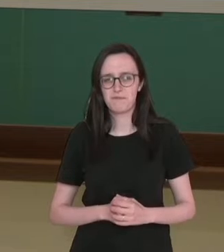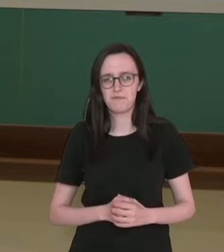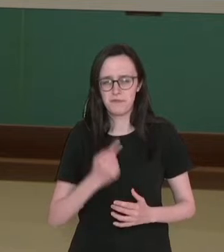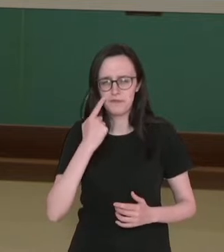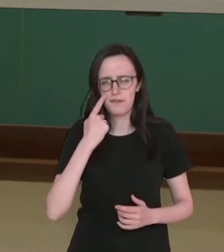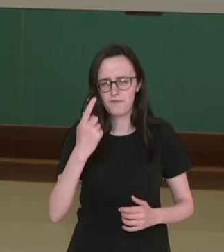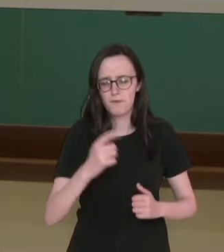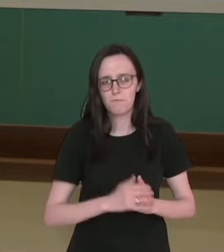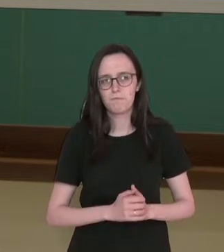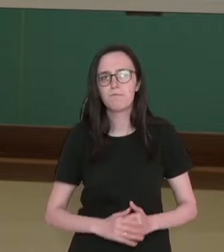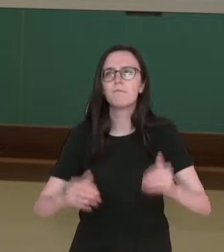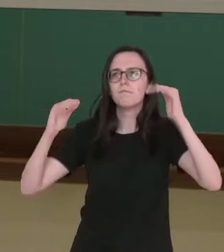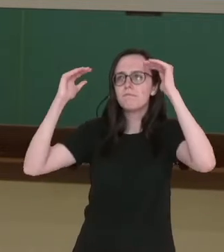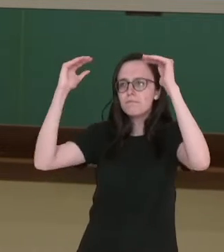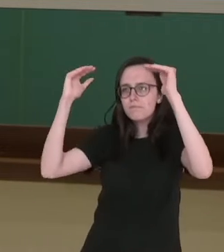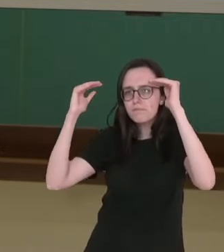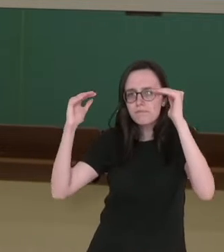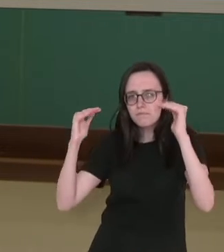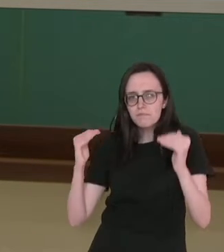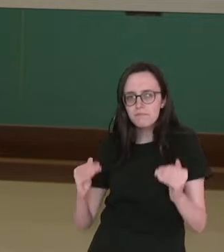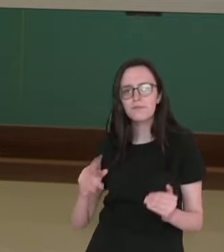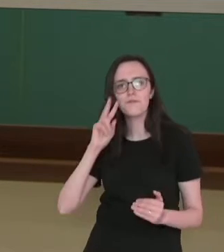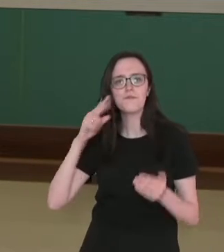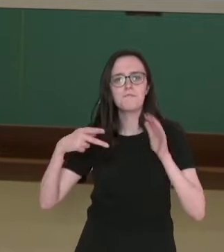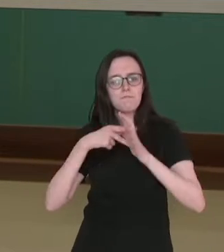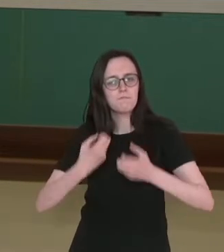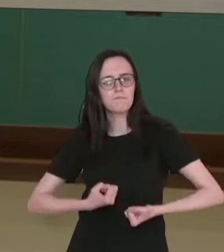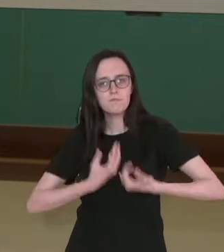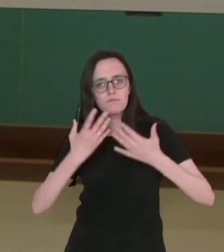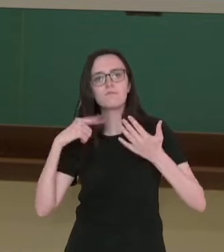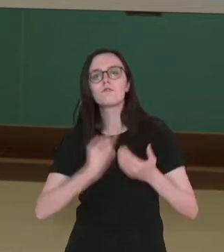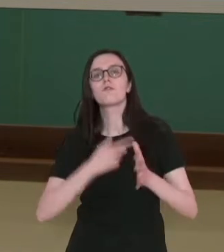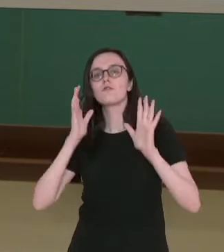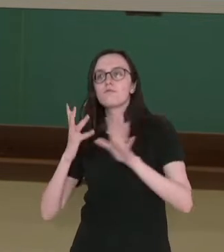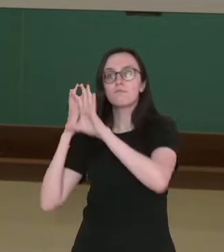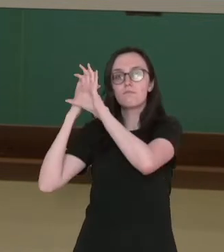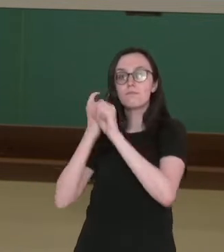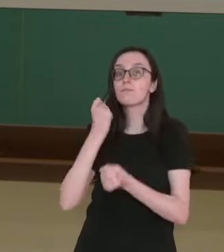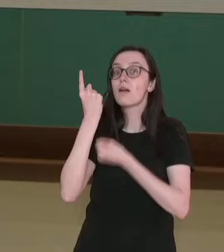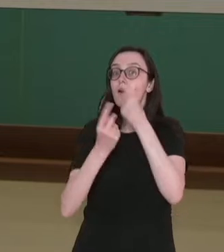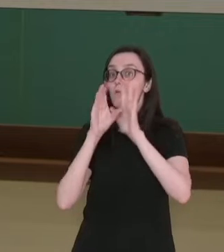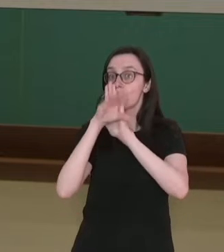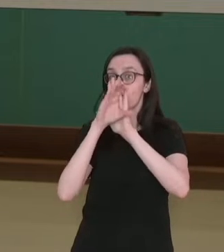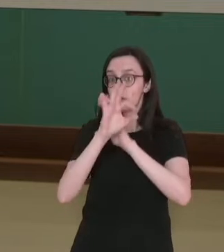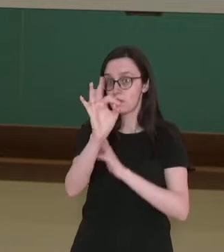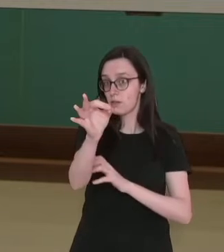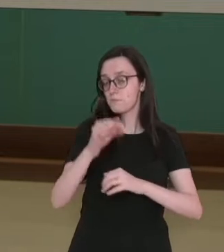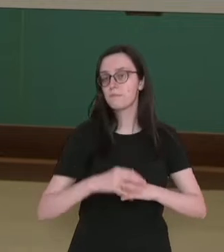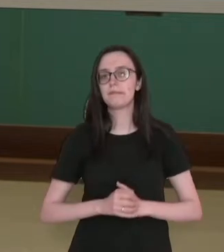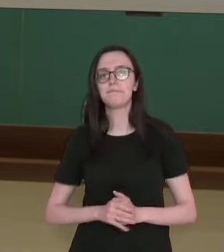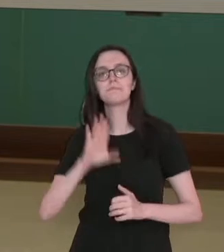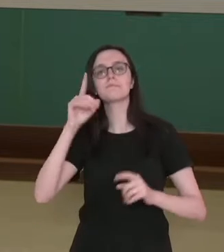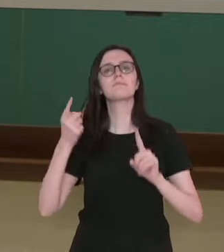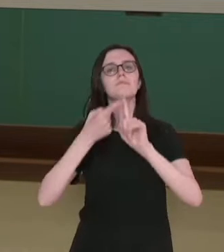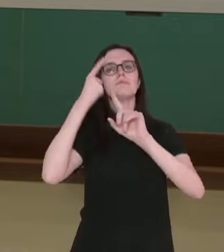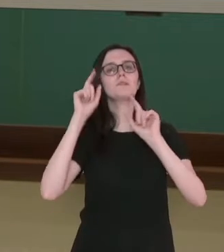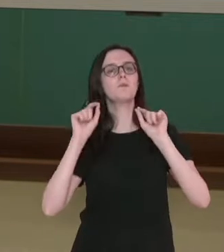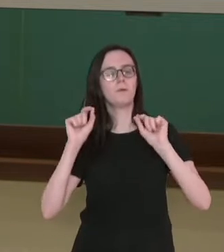Olhando estes primeiros versos do poema, já retomamos alguns conceitos, não é mesmo?